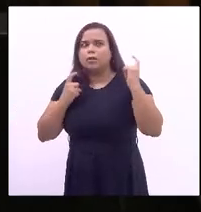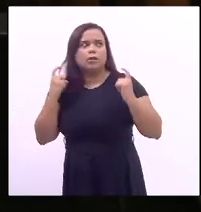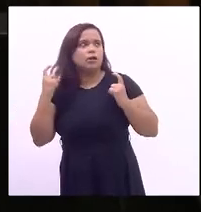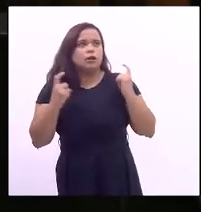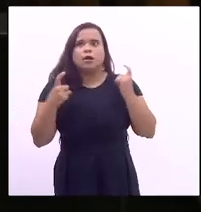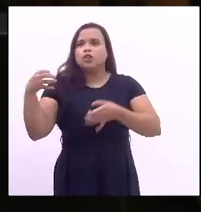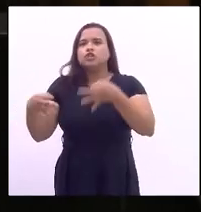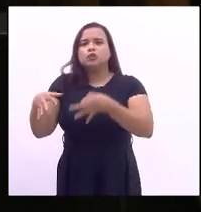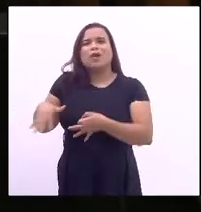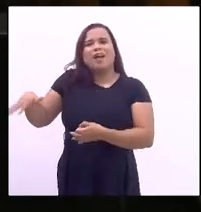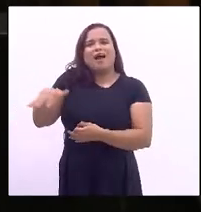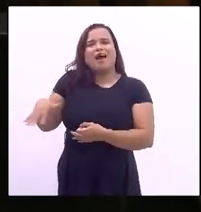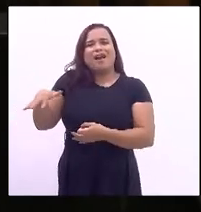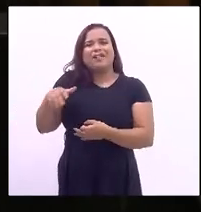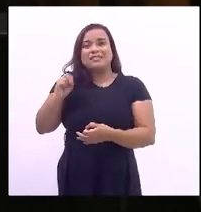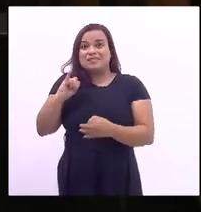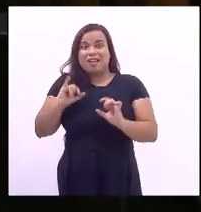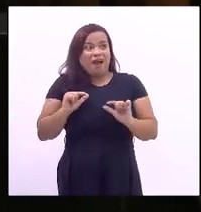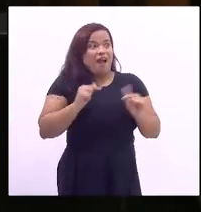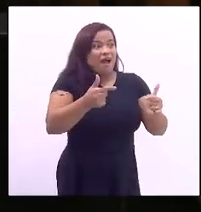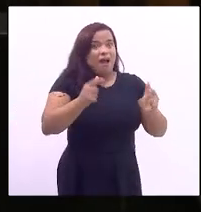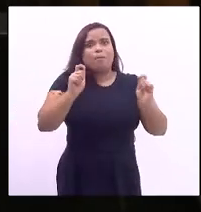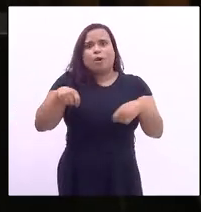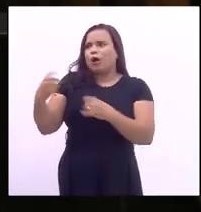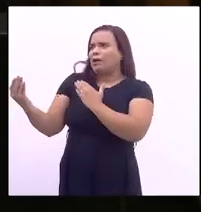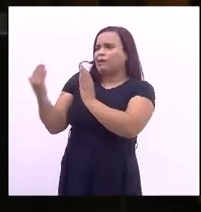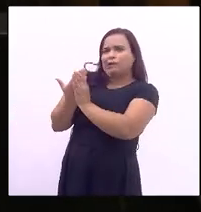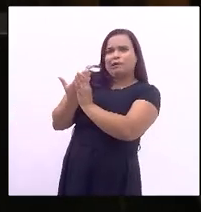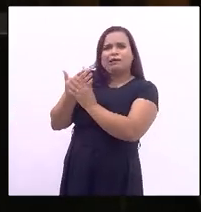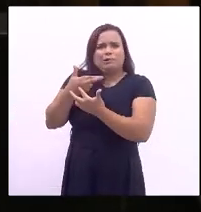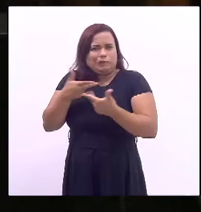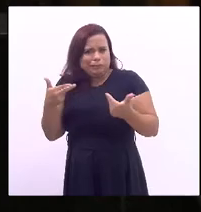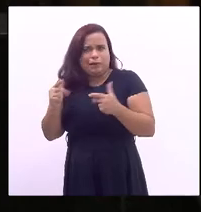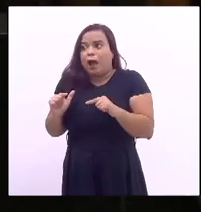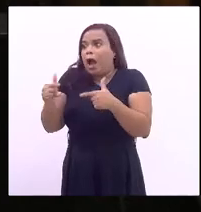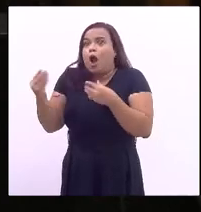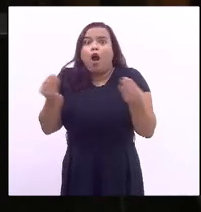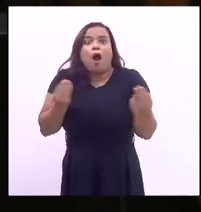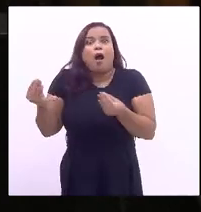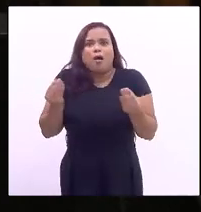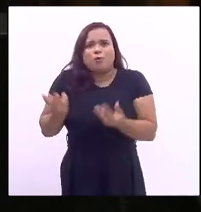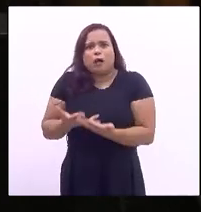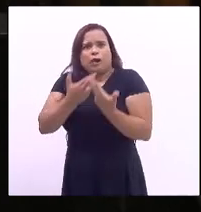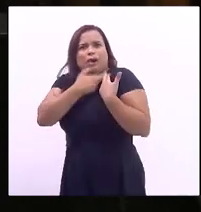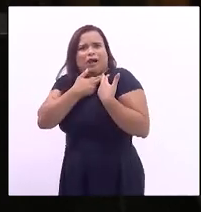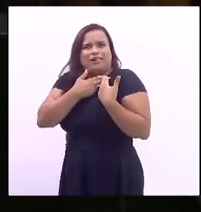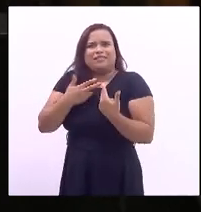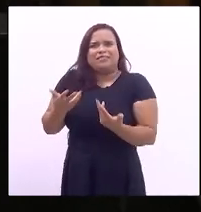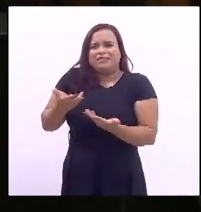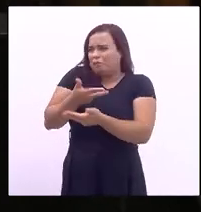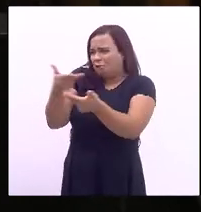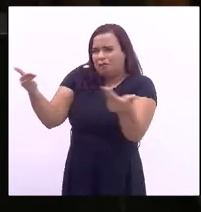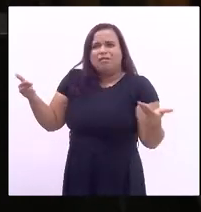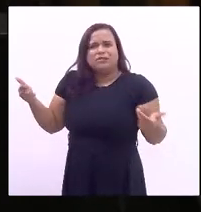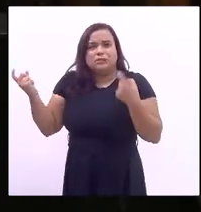jurídica das suas ações de como agir para não ser responsabilidade